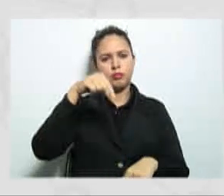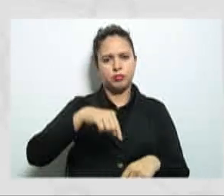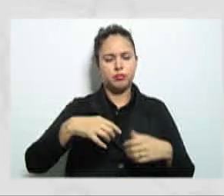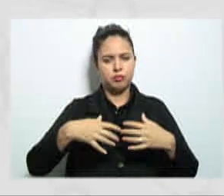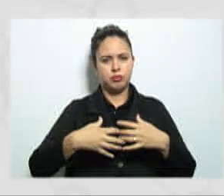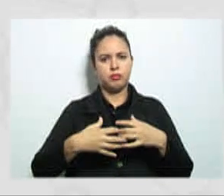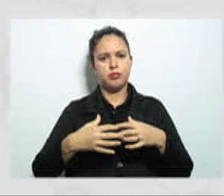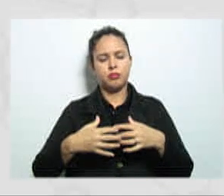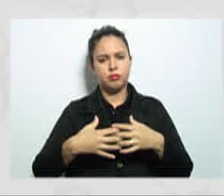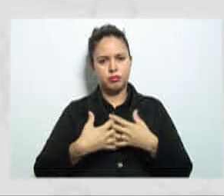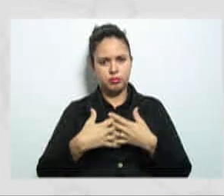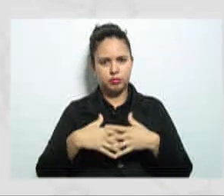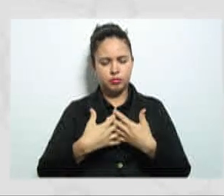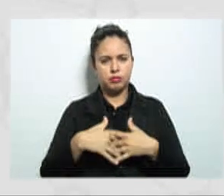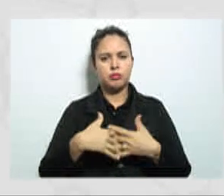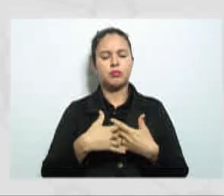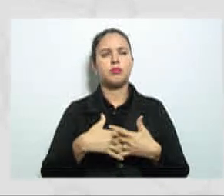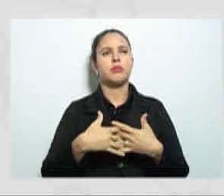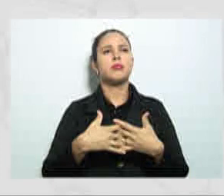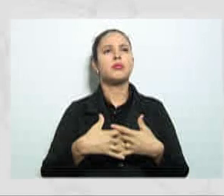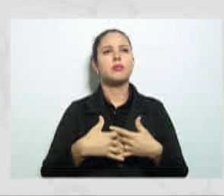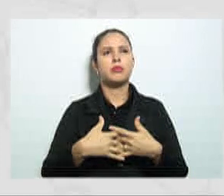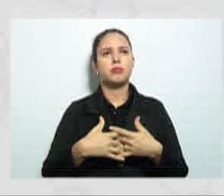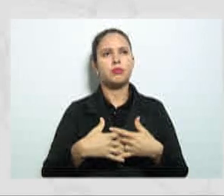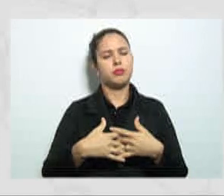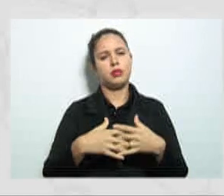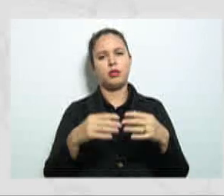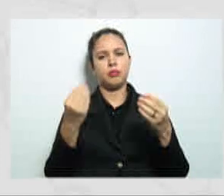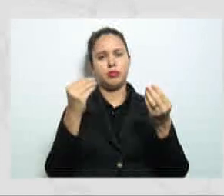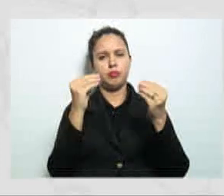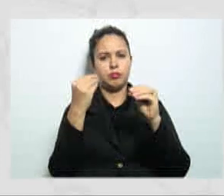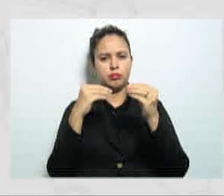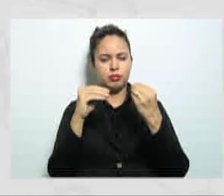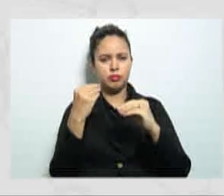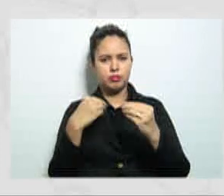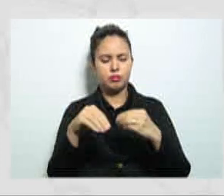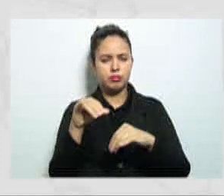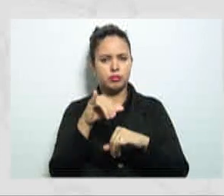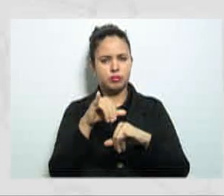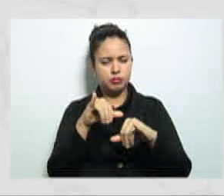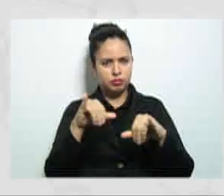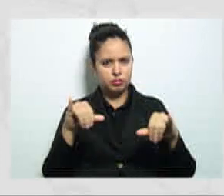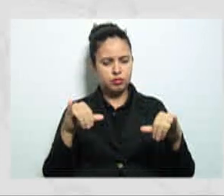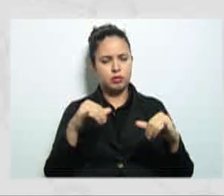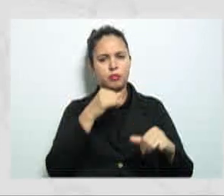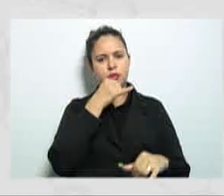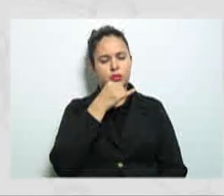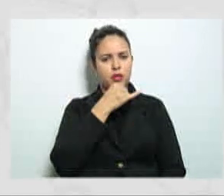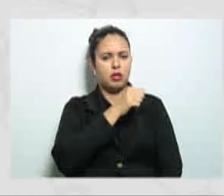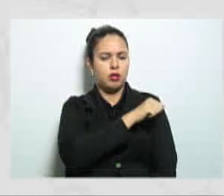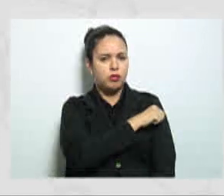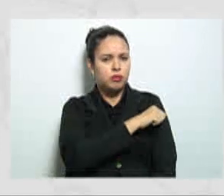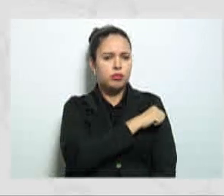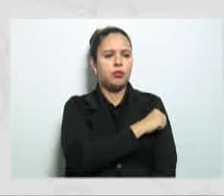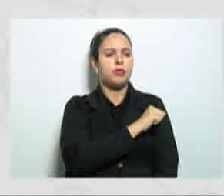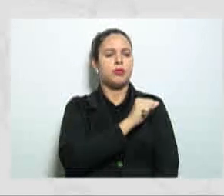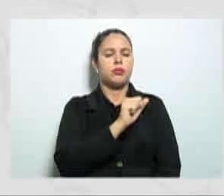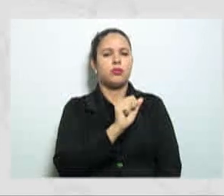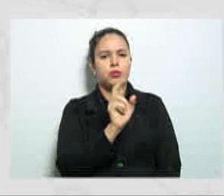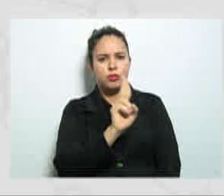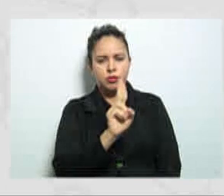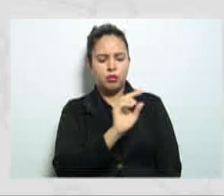2018/1, período vespertino. Então, coloquei as minhas informações. No caso de vocês, João de Deus, aluno